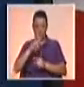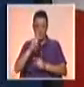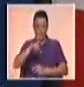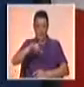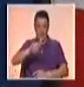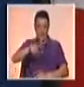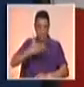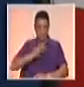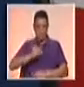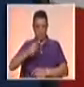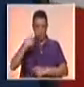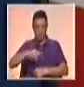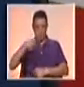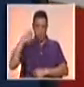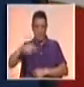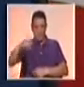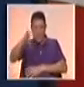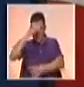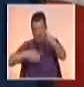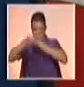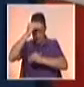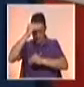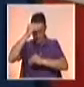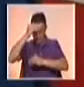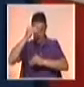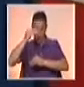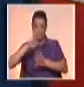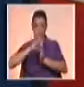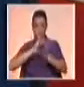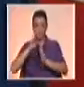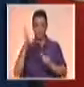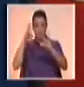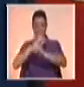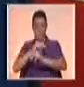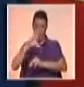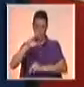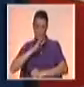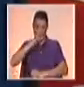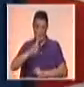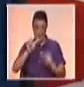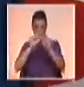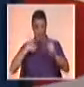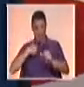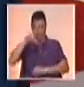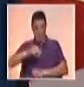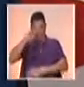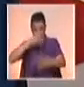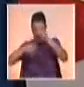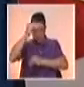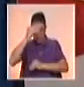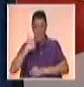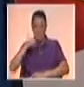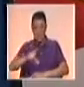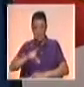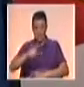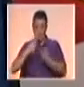dias aprende gestos novos. Nós também, a falar português, todos os dias aprendemos palavras novas, portanto o sistema é mais ou menos o mesmo, não é? Sim, as línguas, apesar